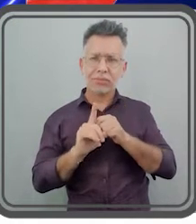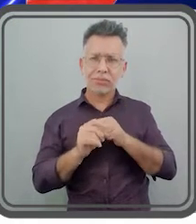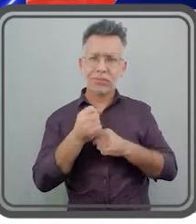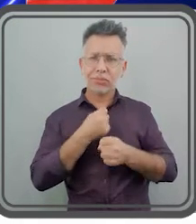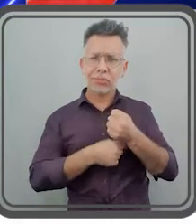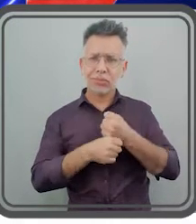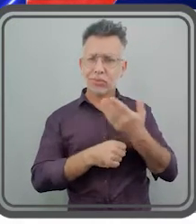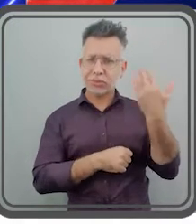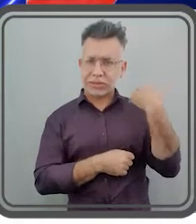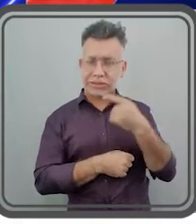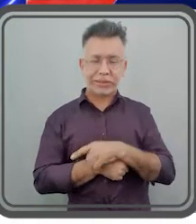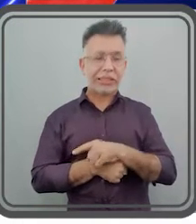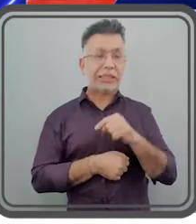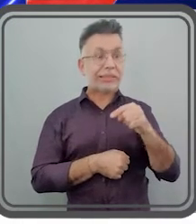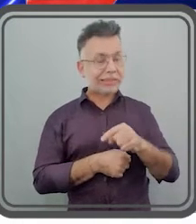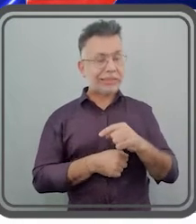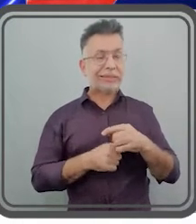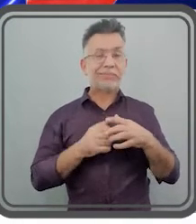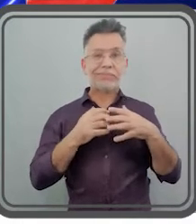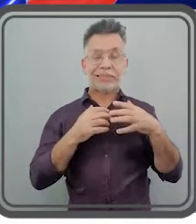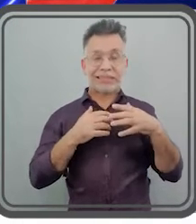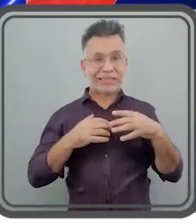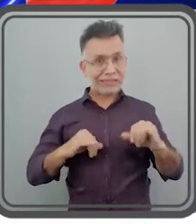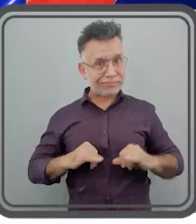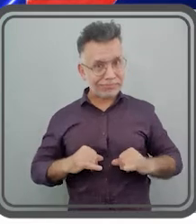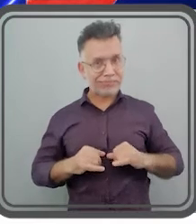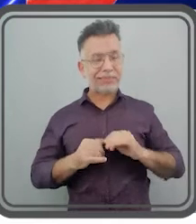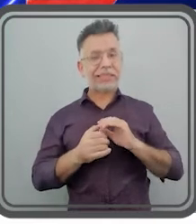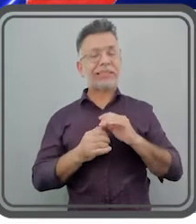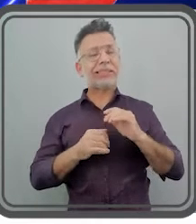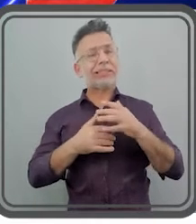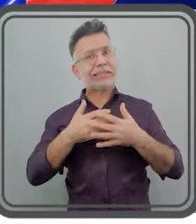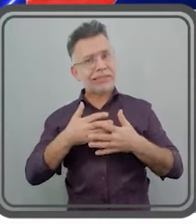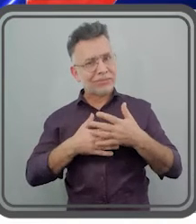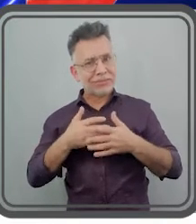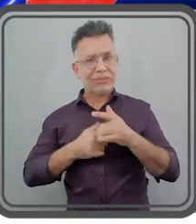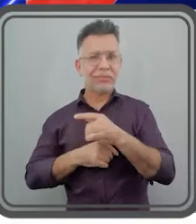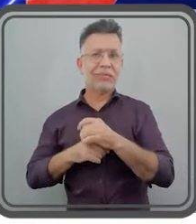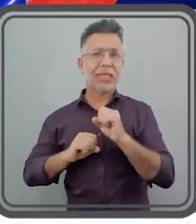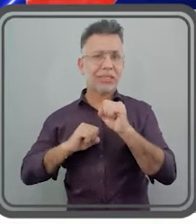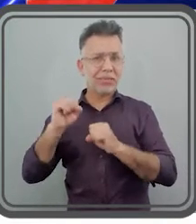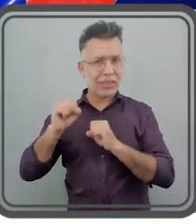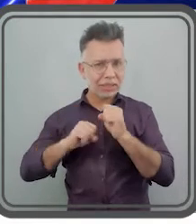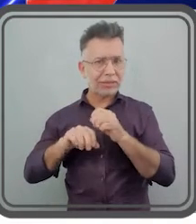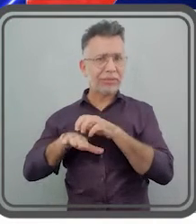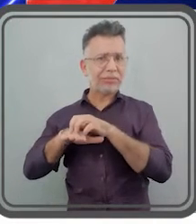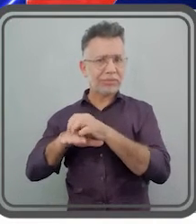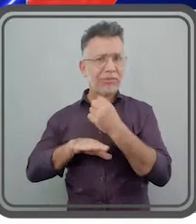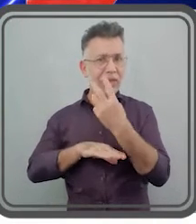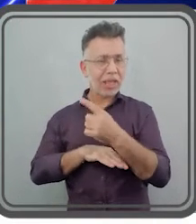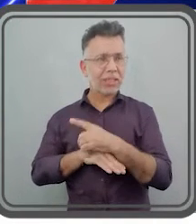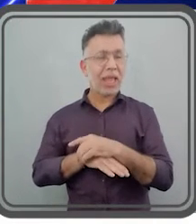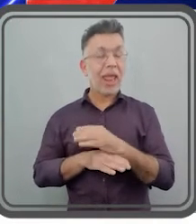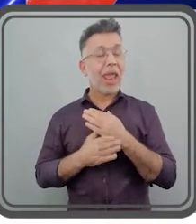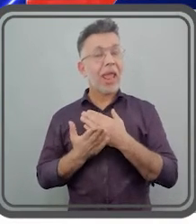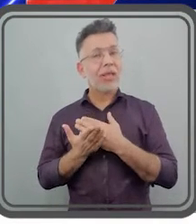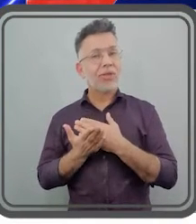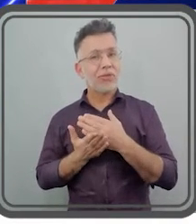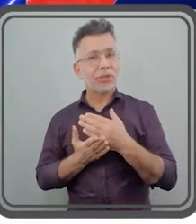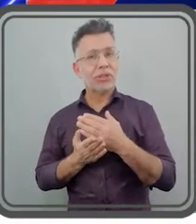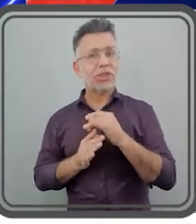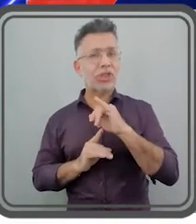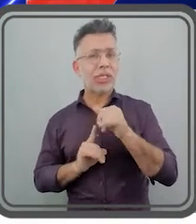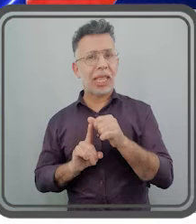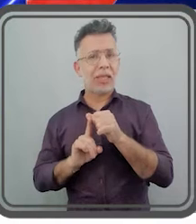grande em bem a indústria na frente de viagem com uma ilustra que você comentou também então a gente tava até o início de 2020 um ano Janeiro